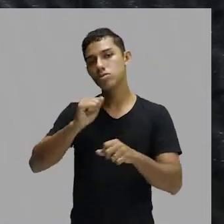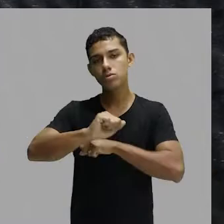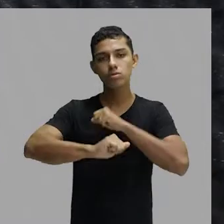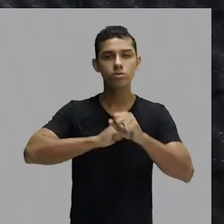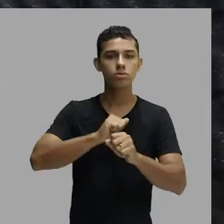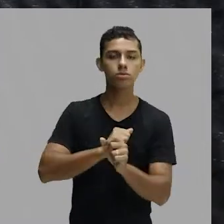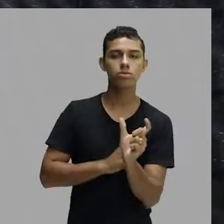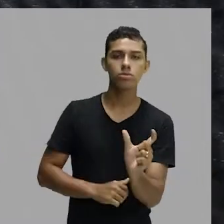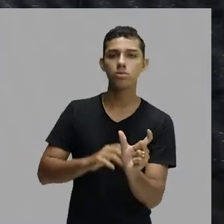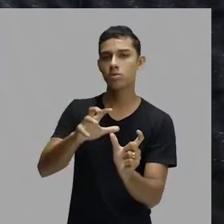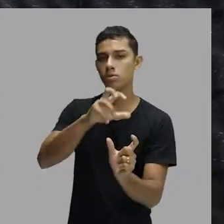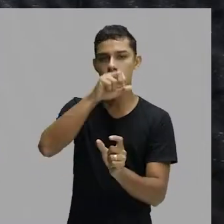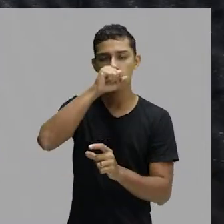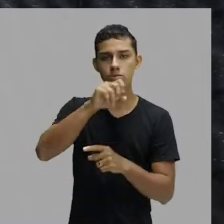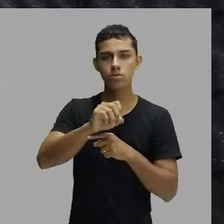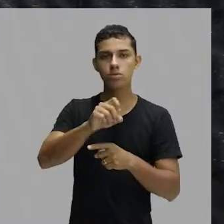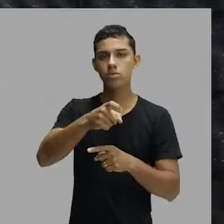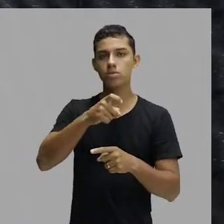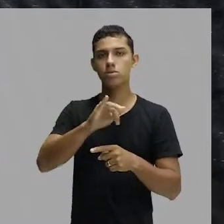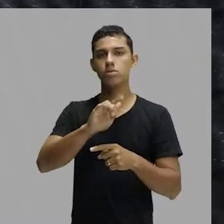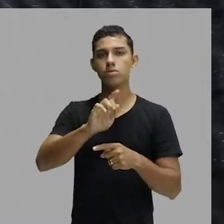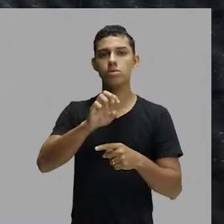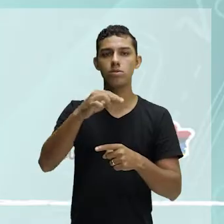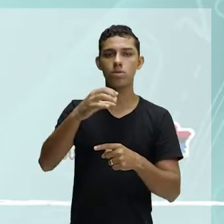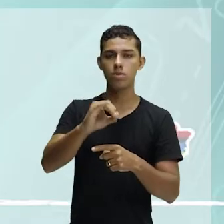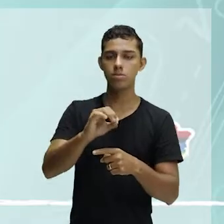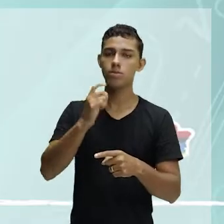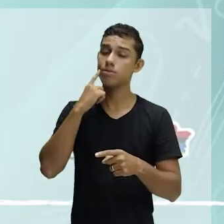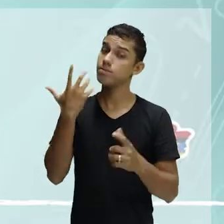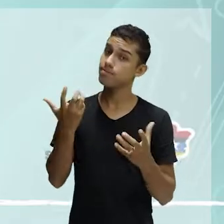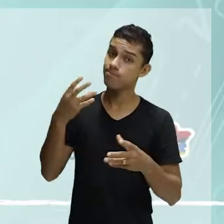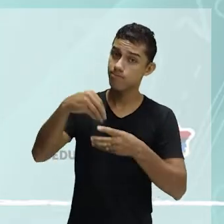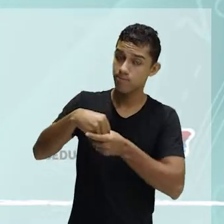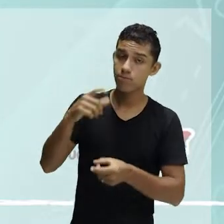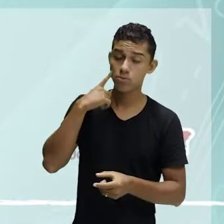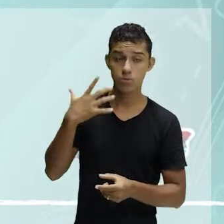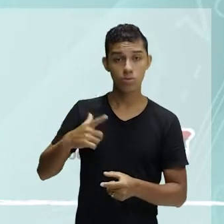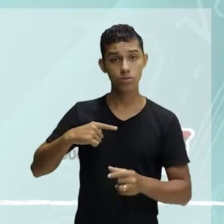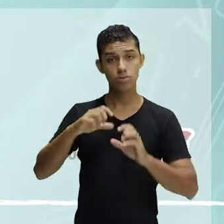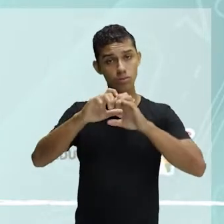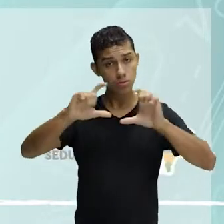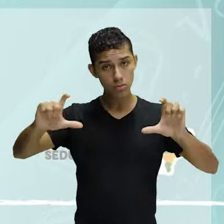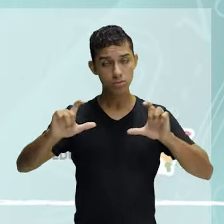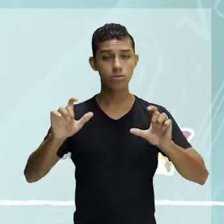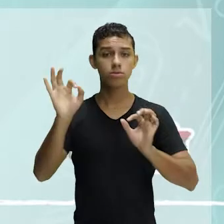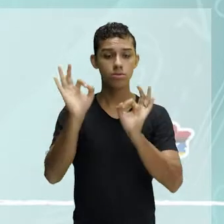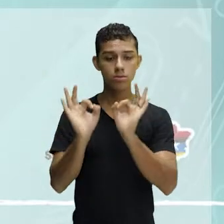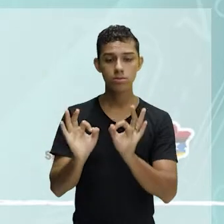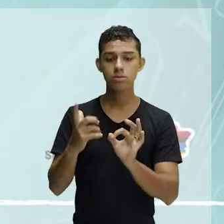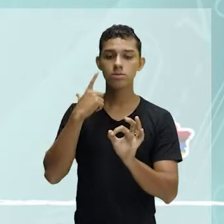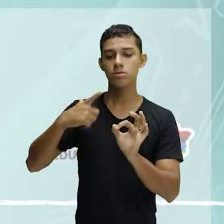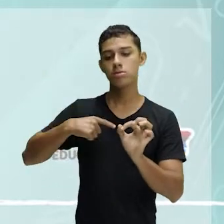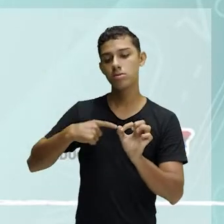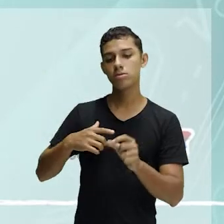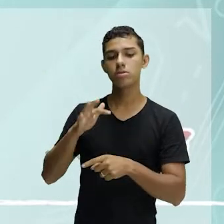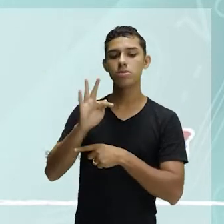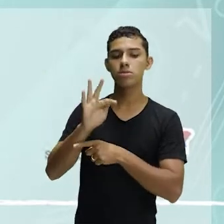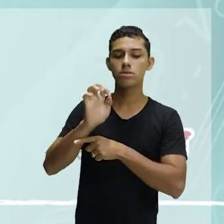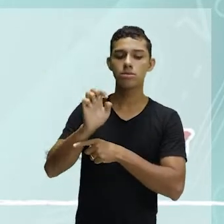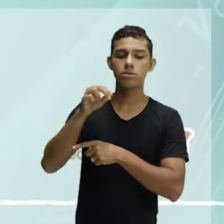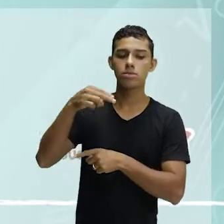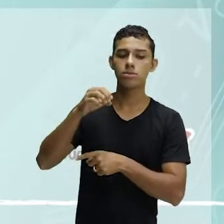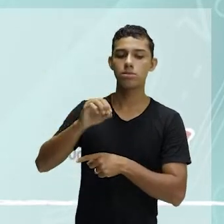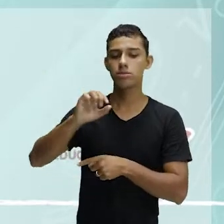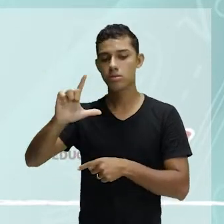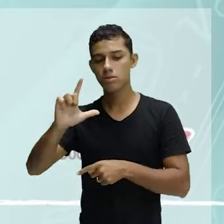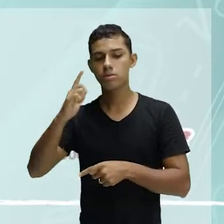de oxigênio. Tudo bem? Bom, e dentre as funções oxigenadas, nós temos a função fenol. Então,